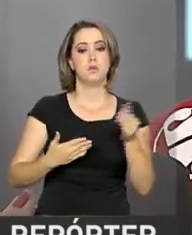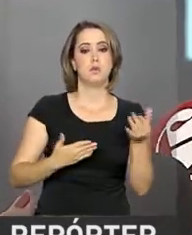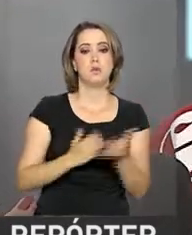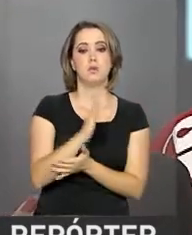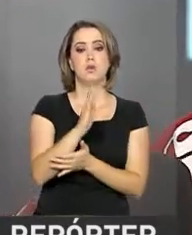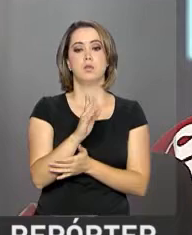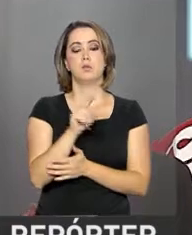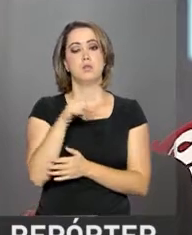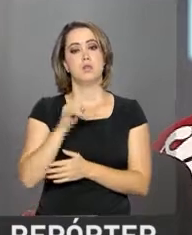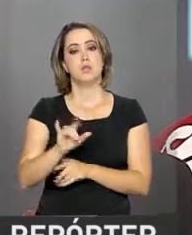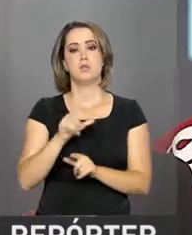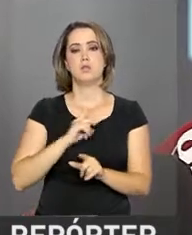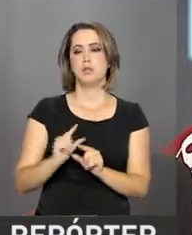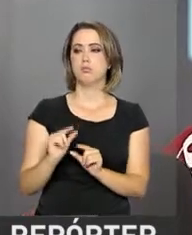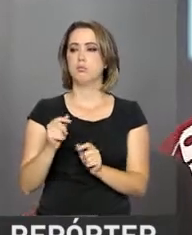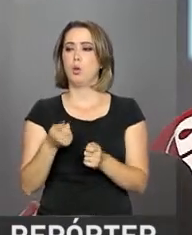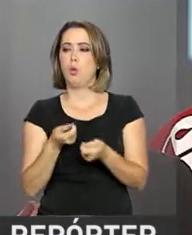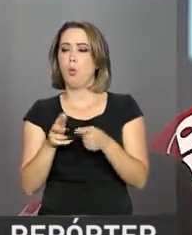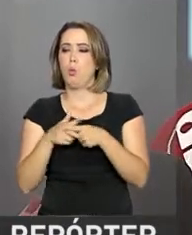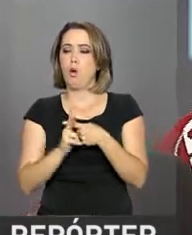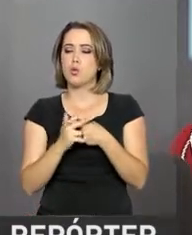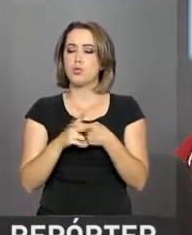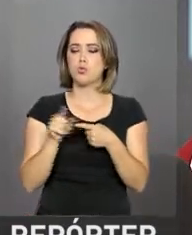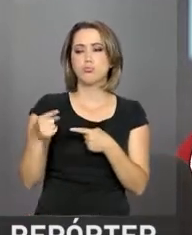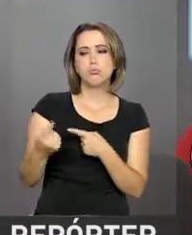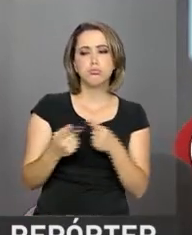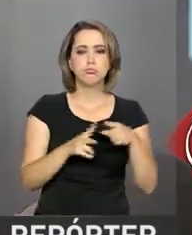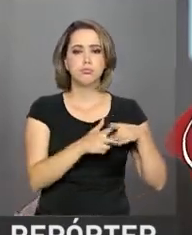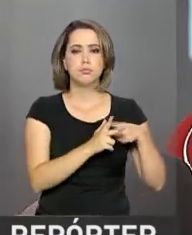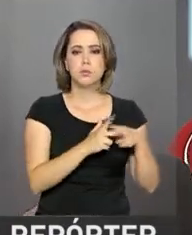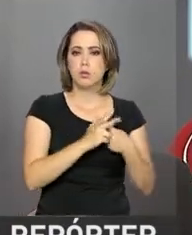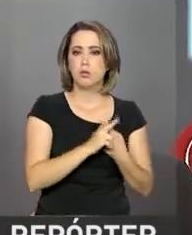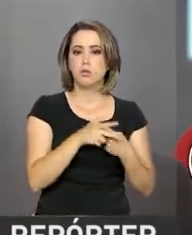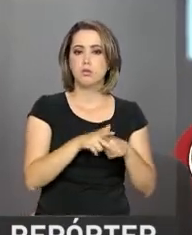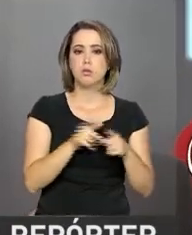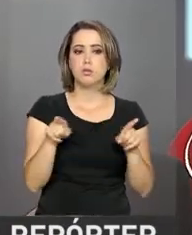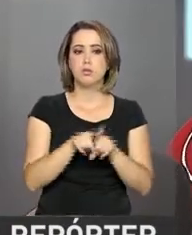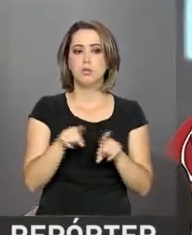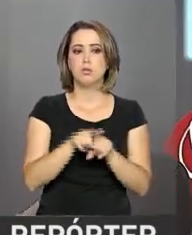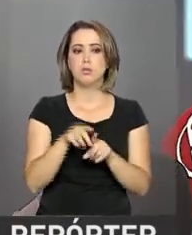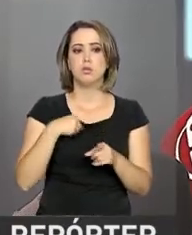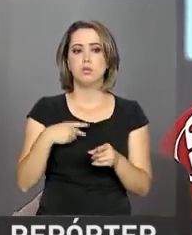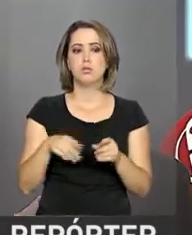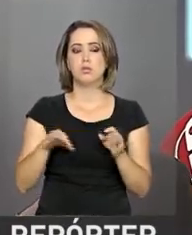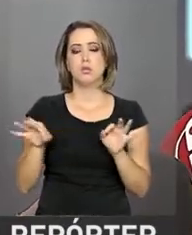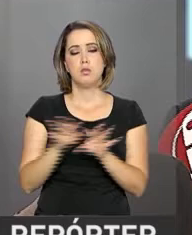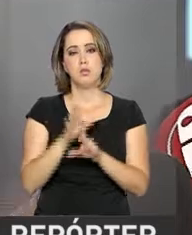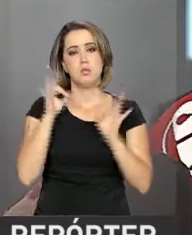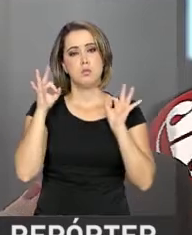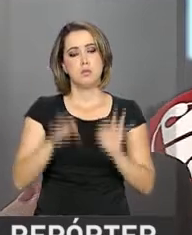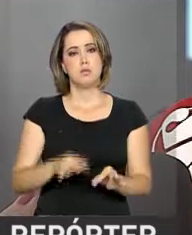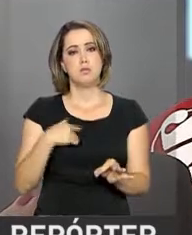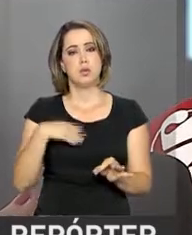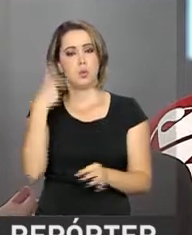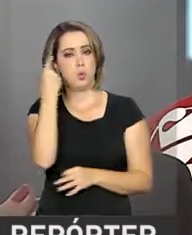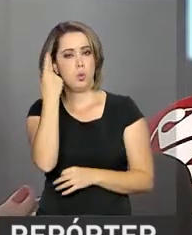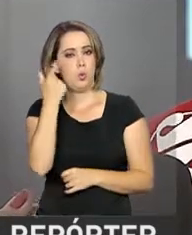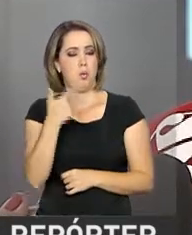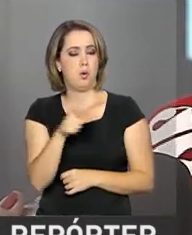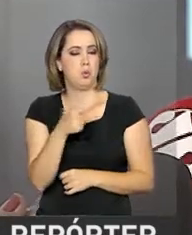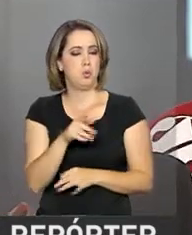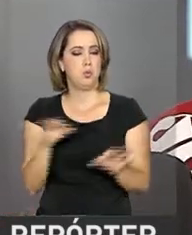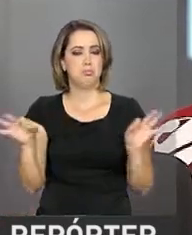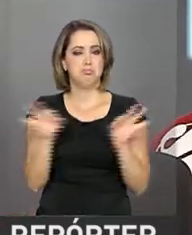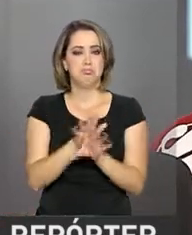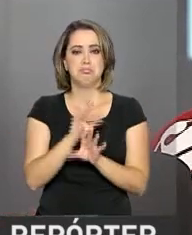vai ter um outro ajuste um outro aperfeiçoamento isso também faz parte da normalidade não tem absolutamente nada